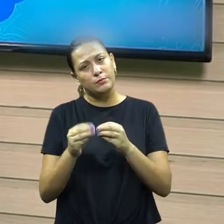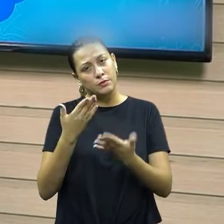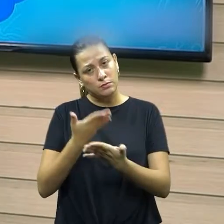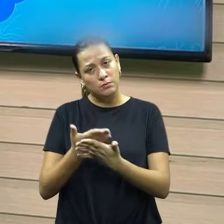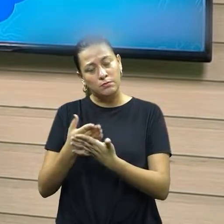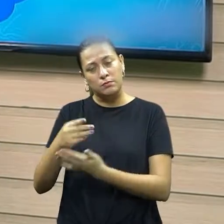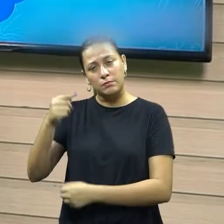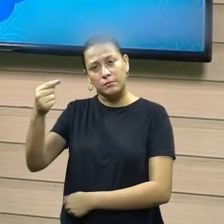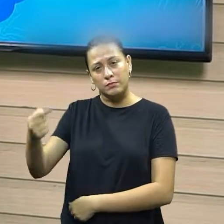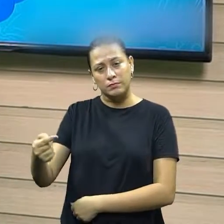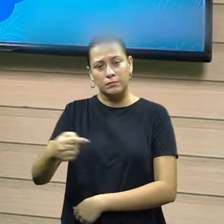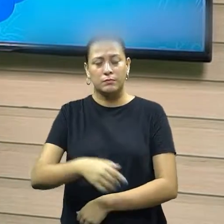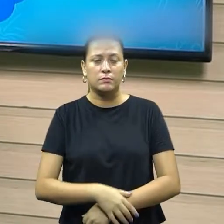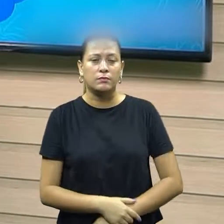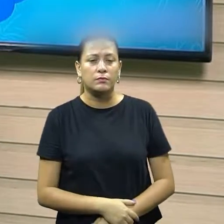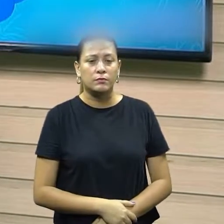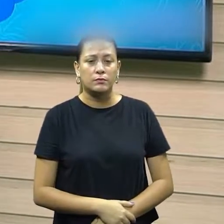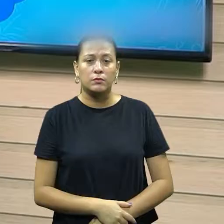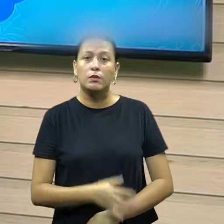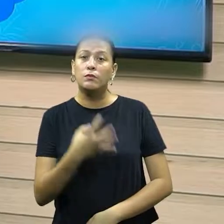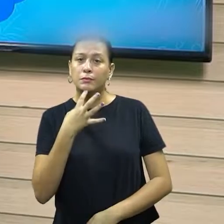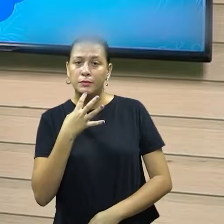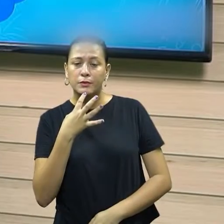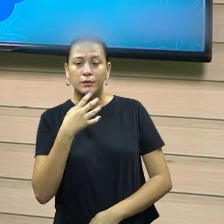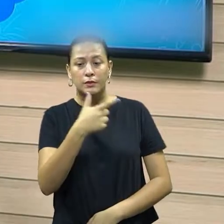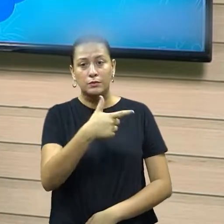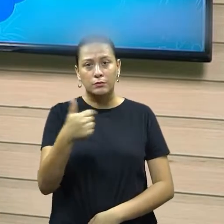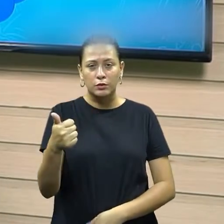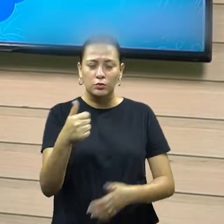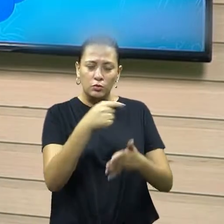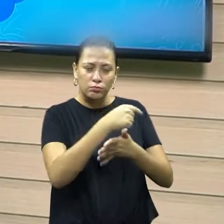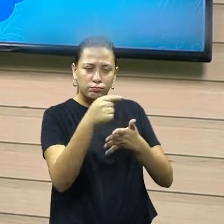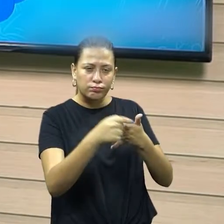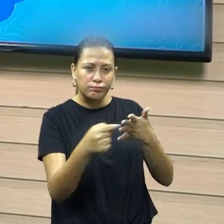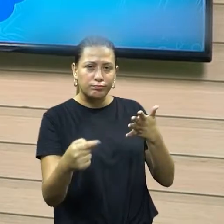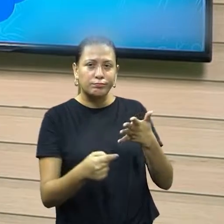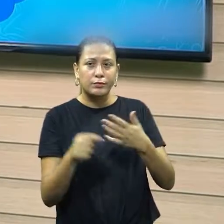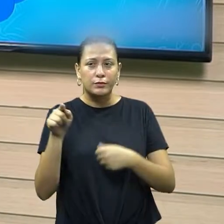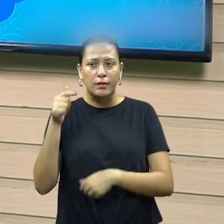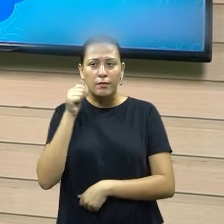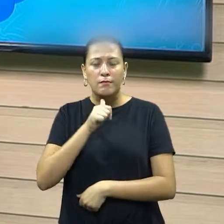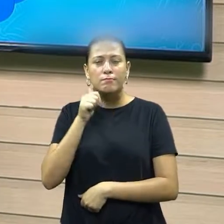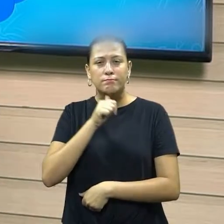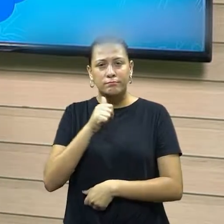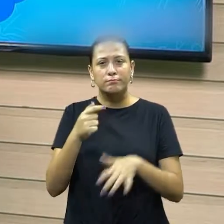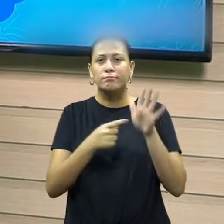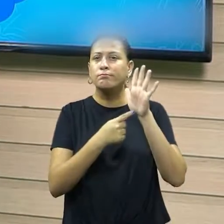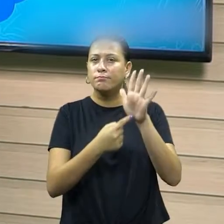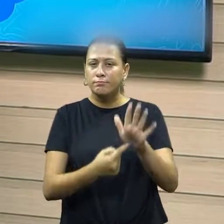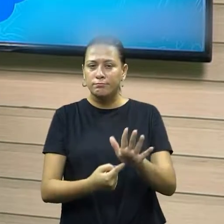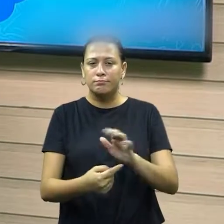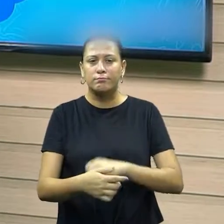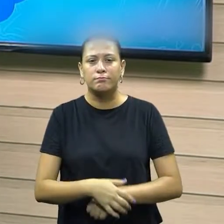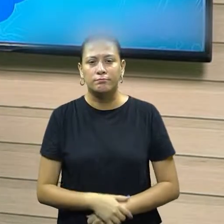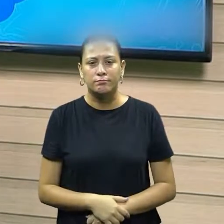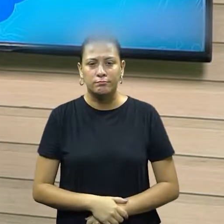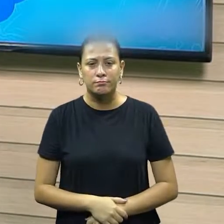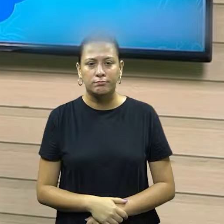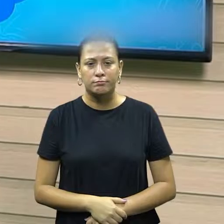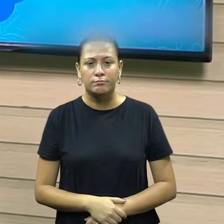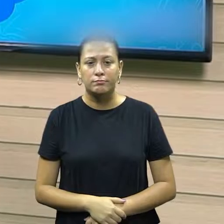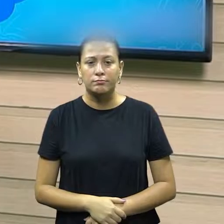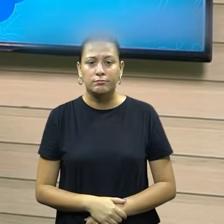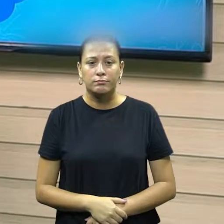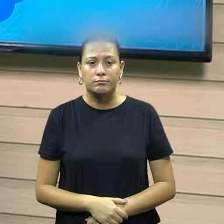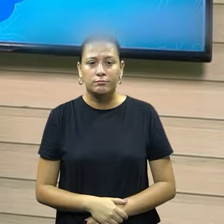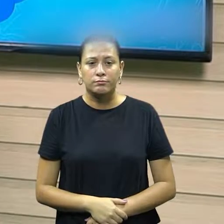na próxima aula, nós vamos estar conhecendo esses 21 pontos que a Tágila elencou para nós, que é bastante interessante. Então, caros alunos, o que eu estou